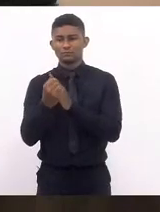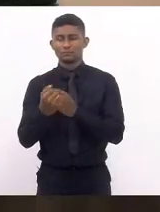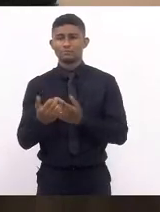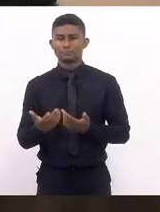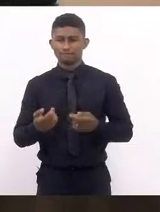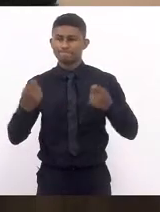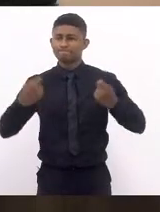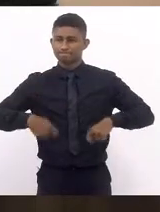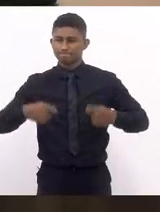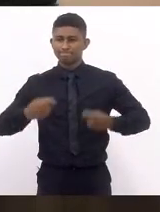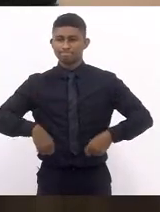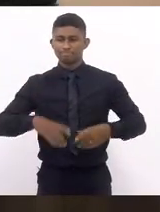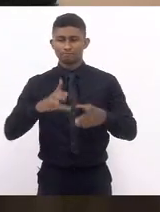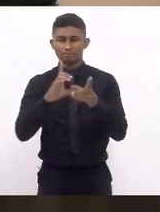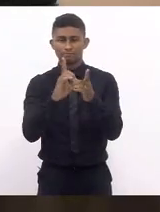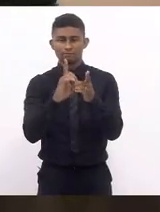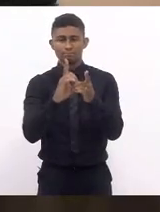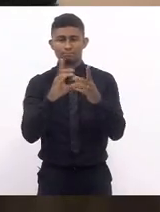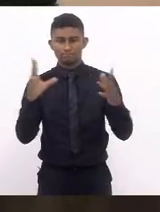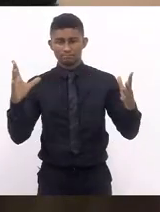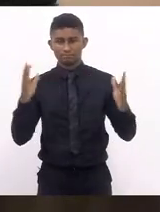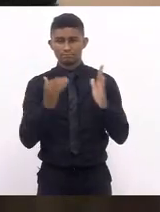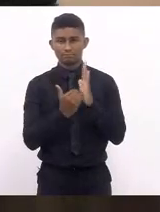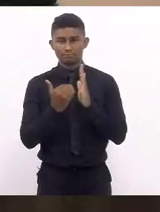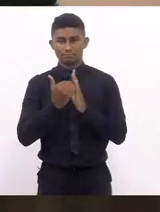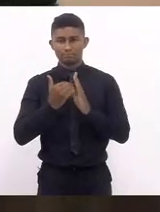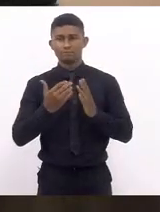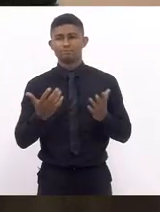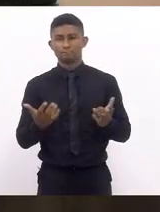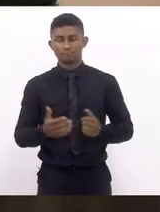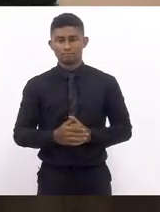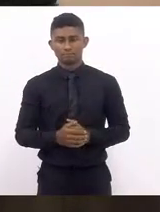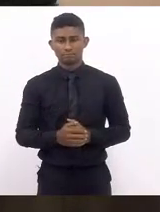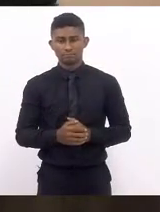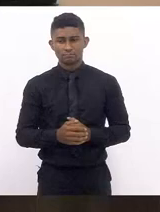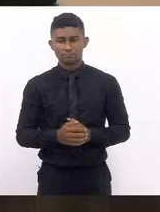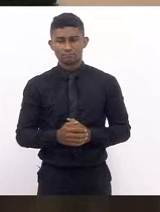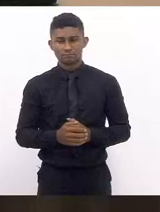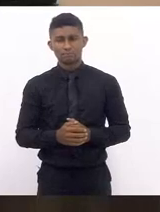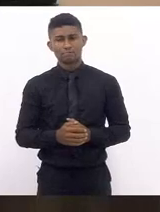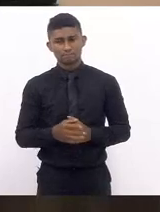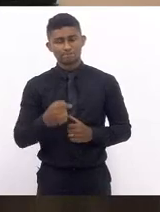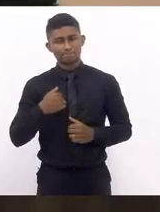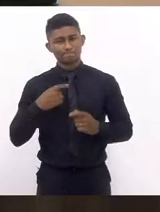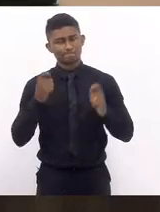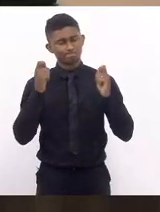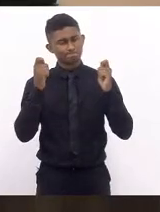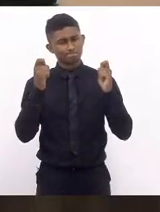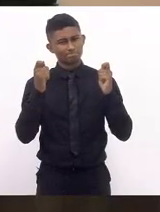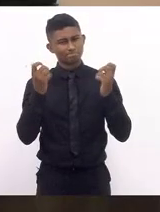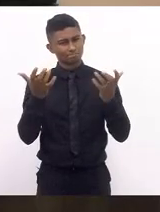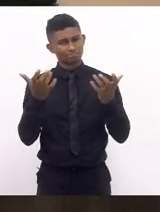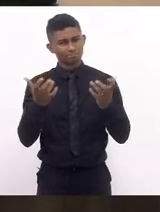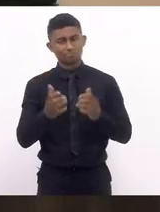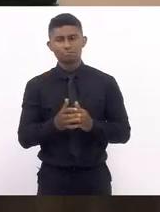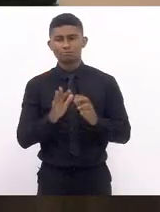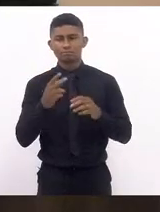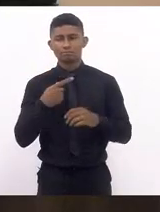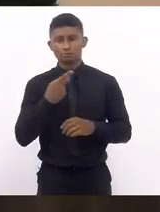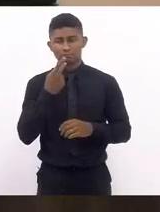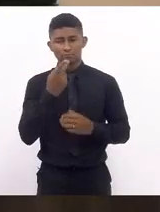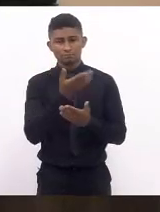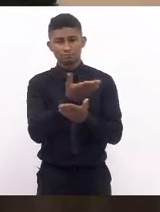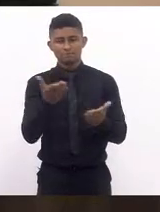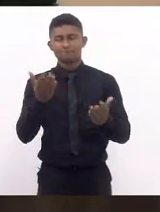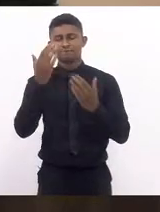mais democraticamente representada na forma mais eu torço muito por isso agora eu queria dizer para você